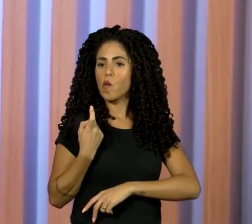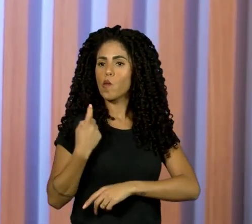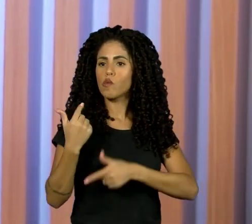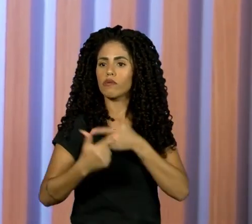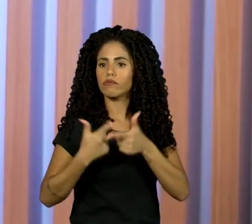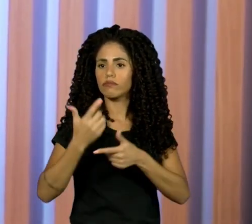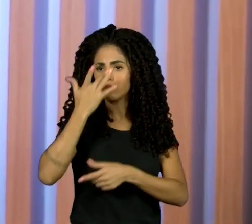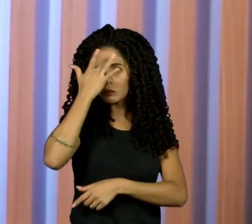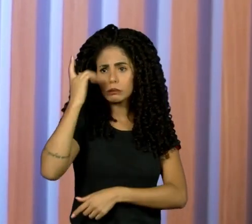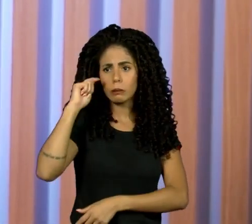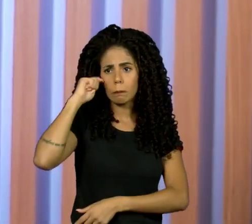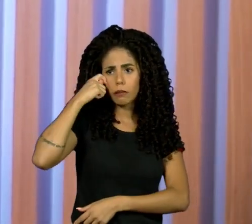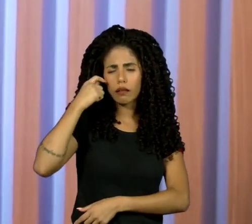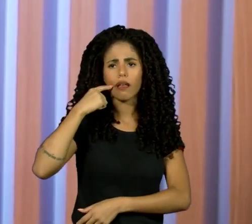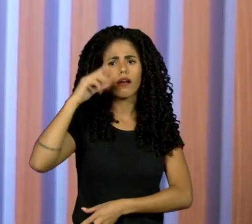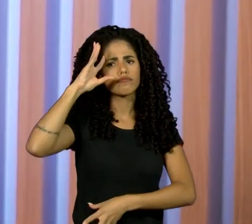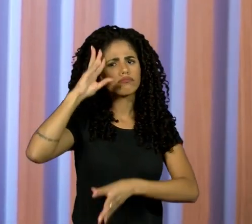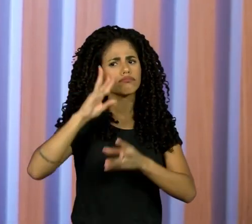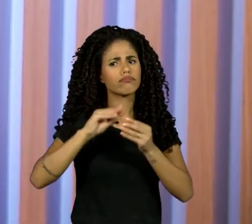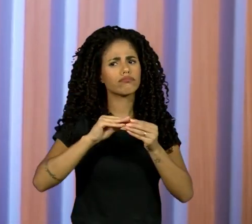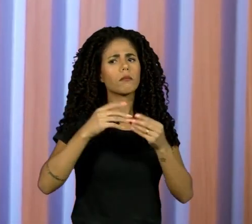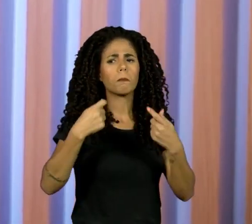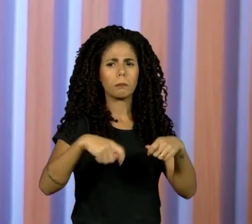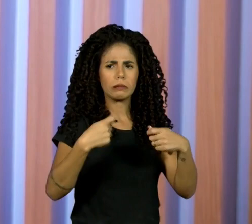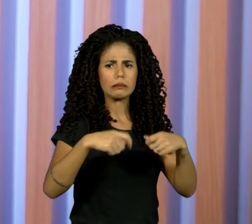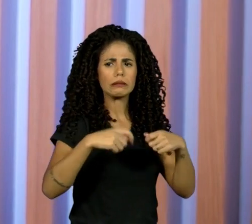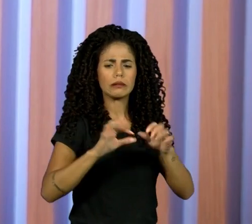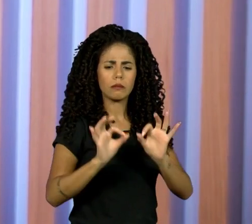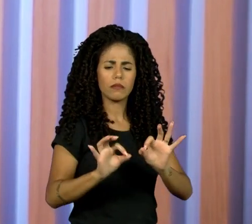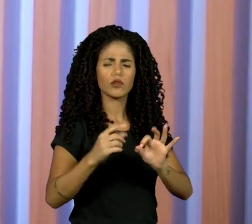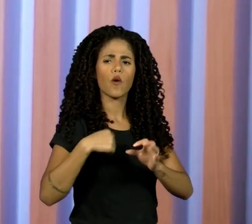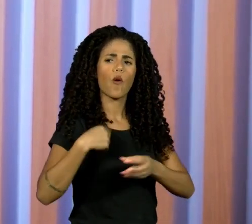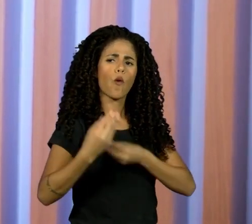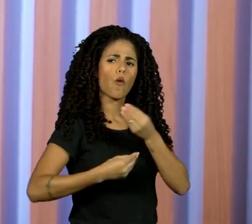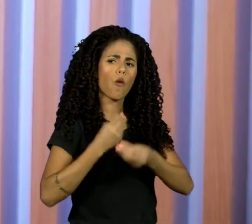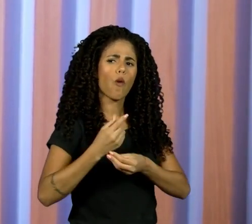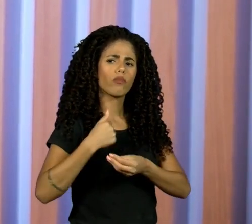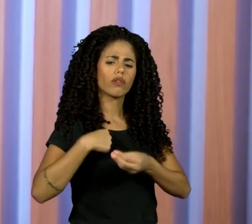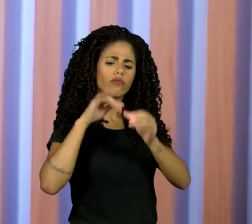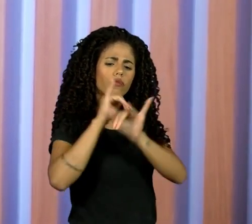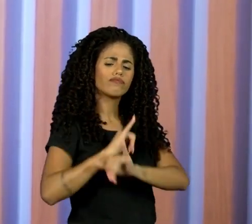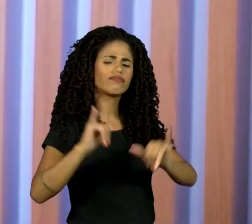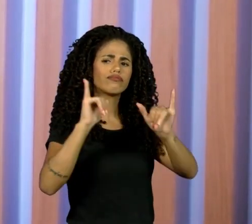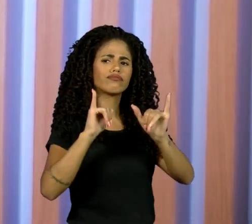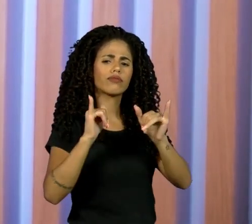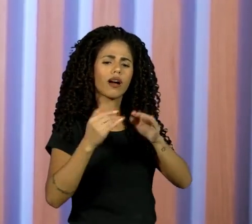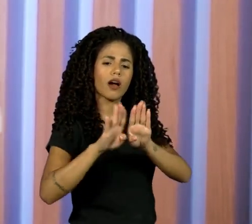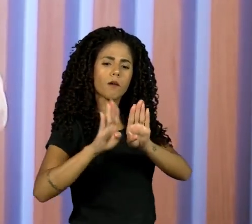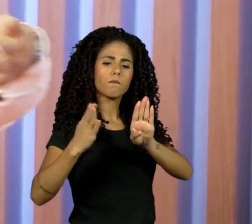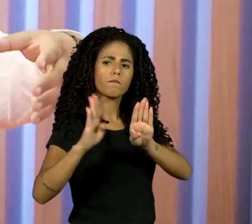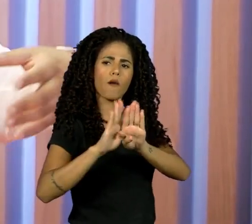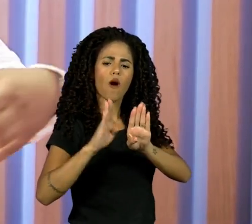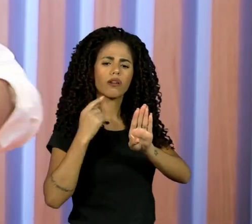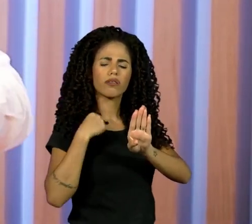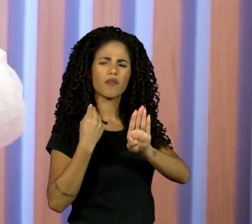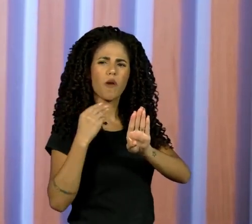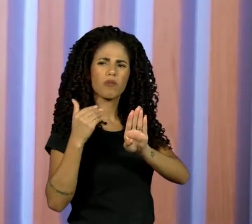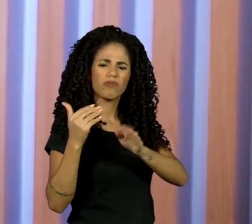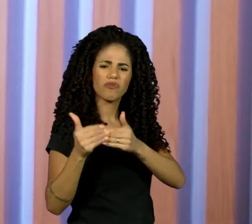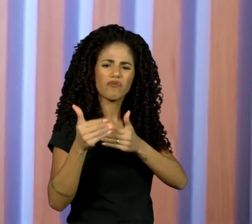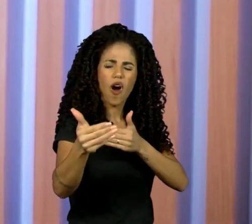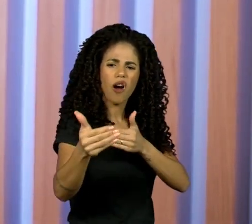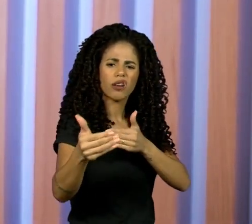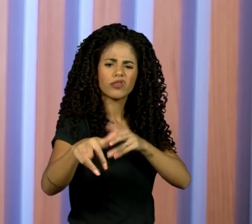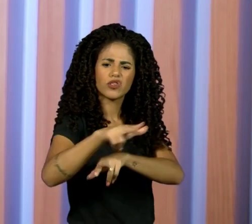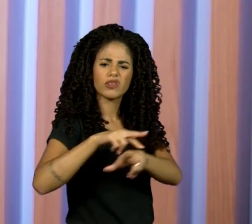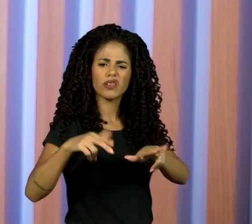trabalho, e a partir disso eu entendi que havia uma necessidade, né? Como é que eu conto uma história da porta para fora, se da porta para dentro eu não tenho diversidade? E